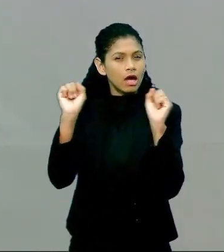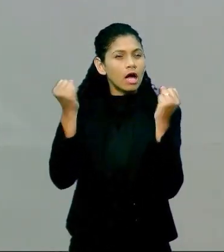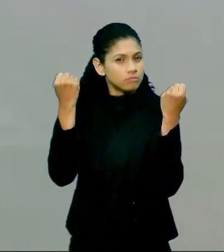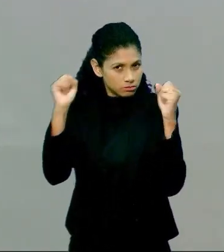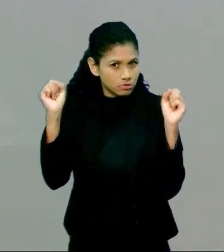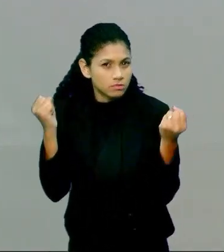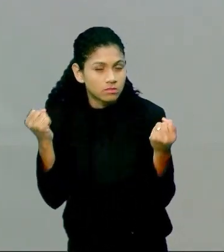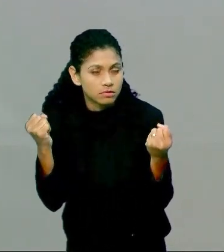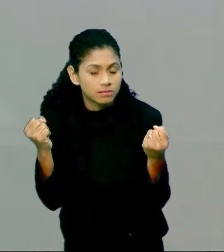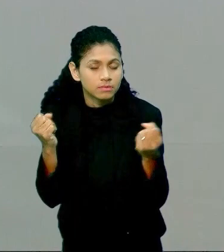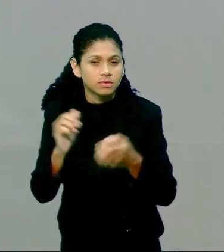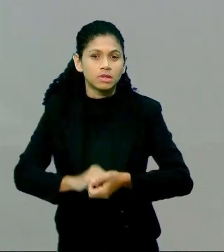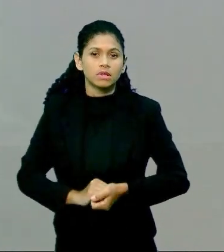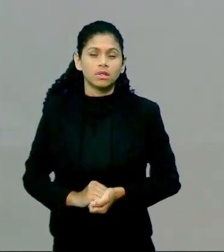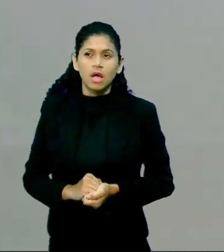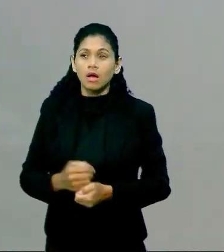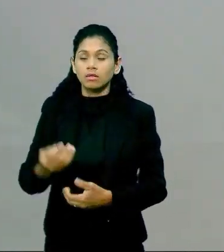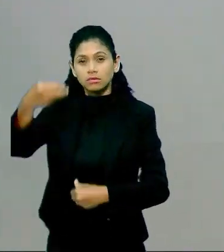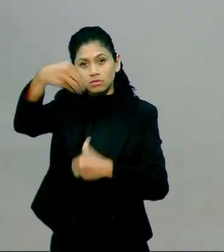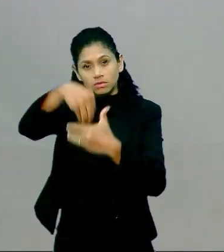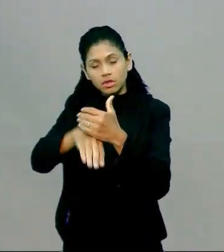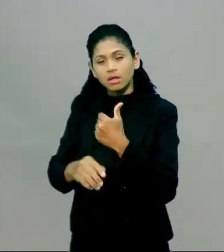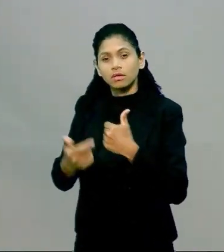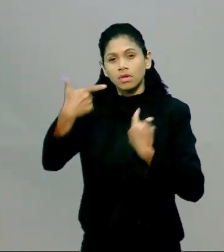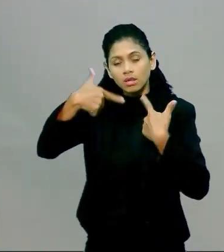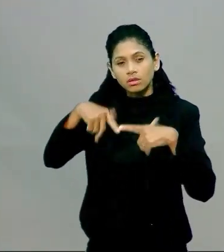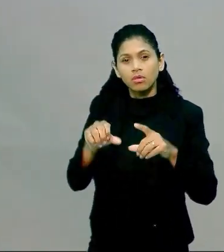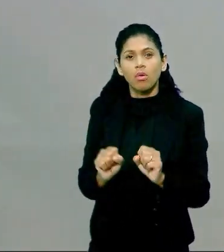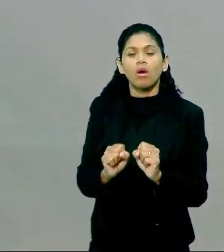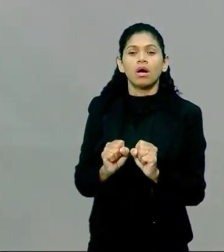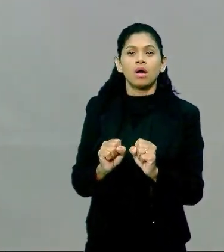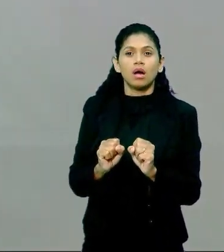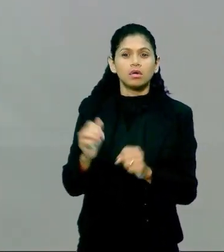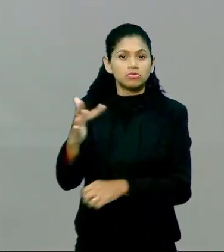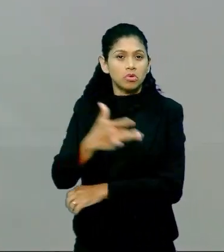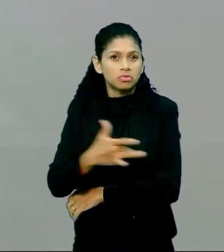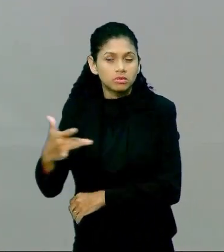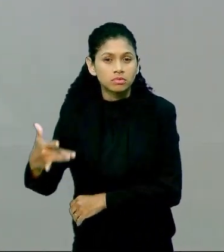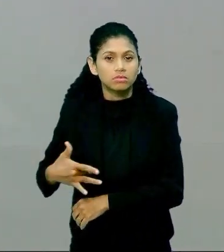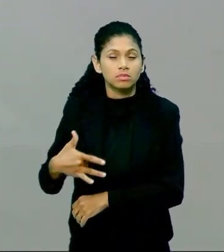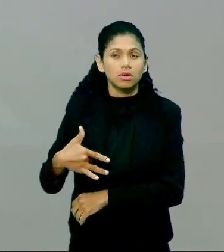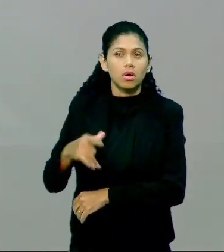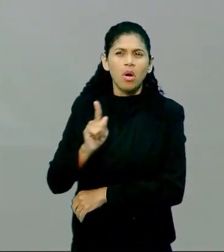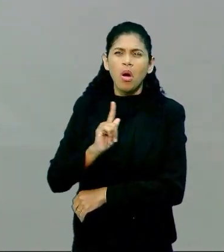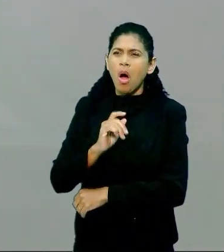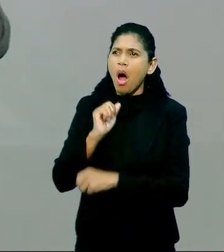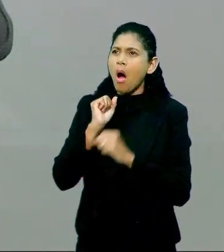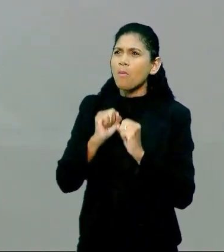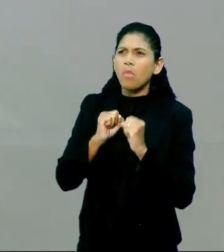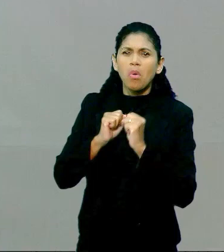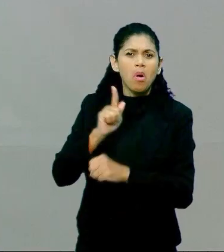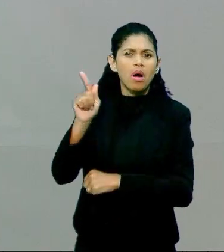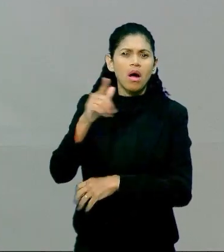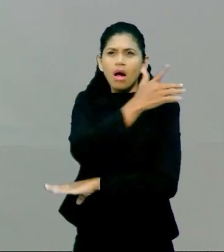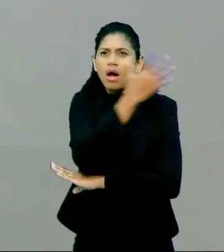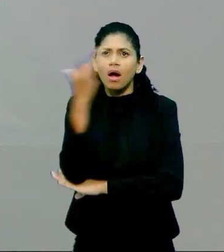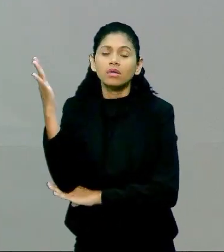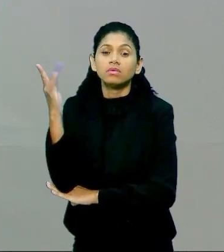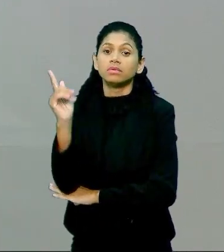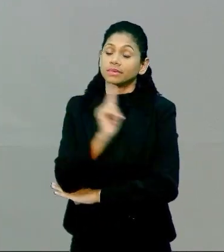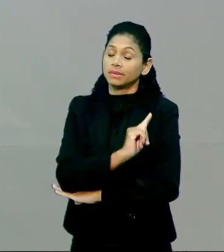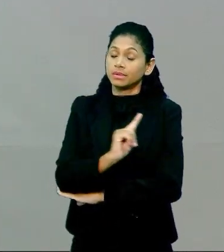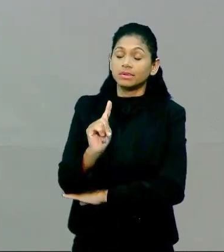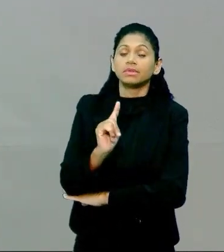gente, porque ela está dentro de linguagem, ela é do aspecto da saúde, ela podia estar ali na natureza. Mas lembra, interdisciplinaridade, e aqui a gente sempre